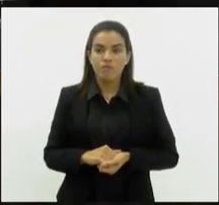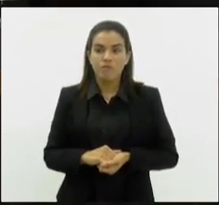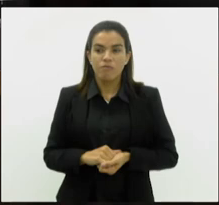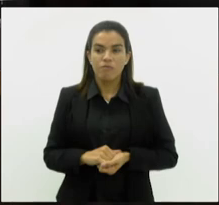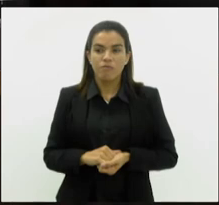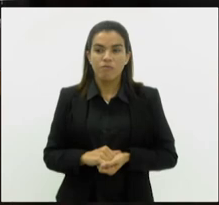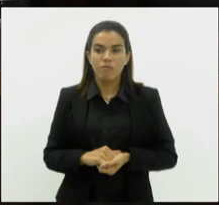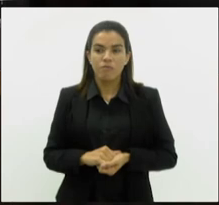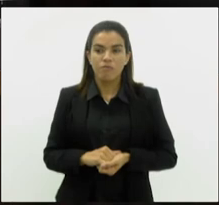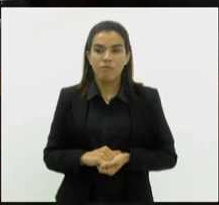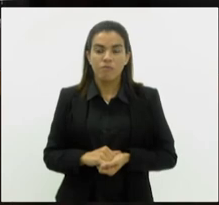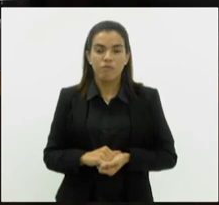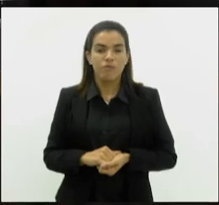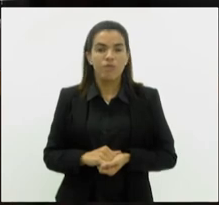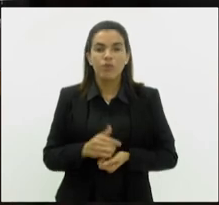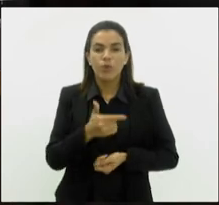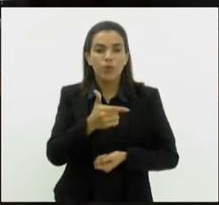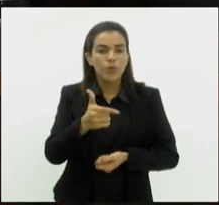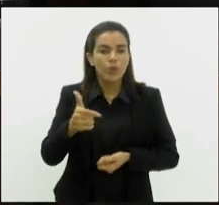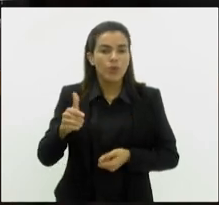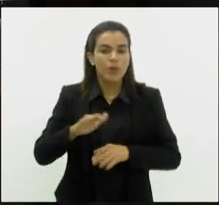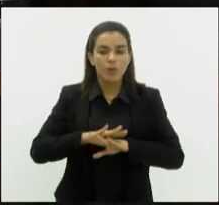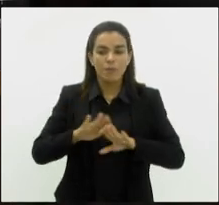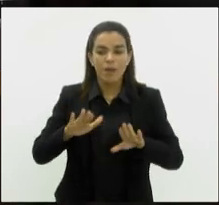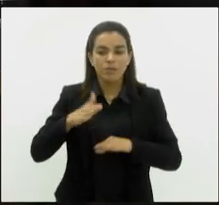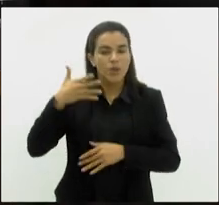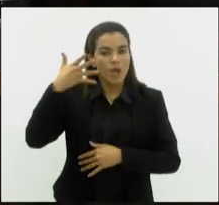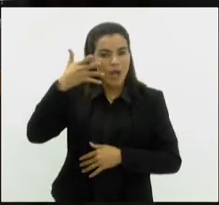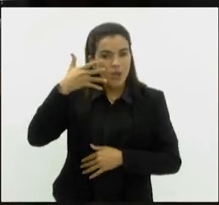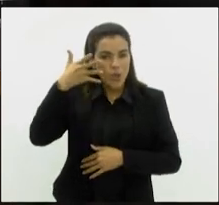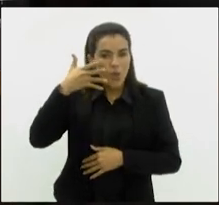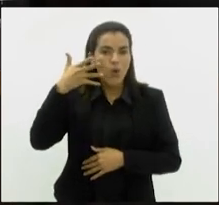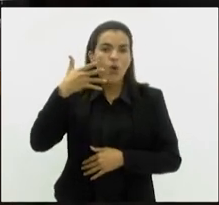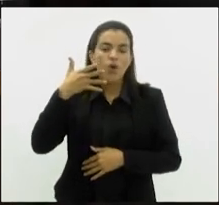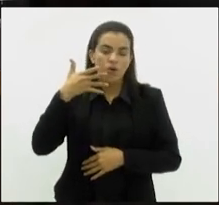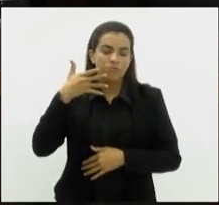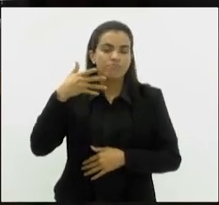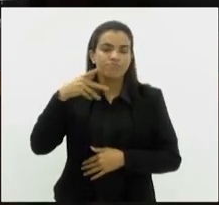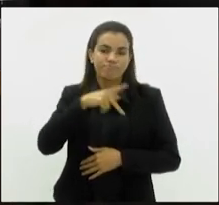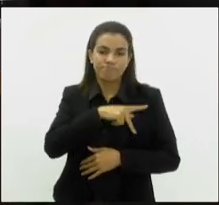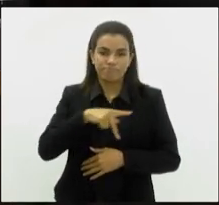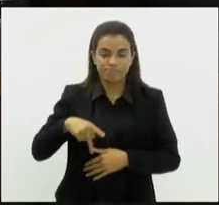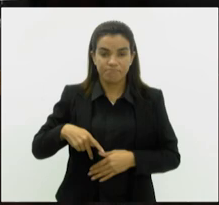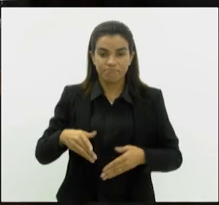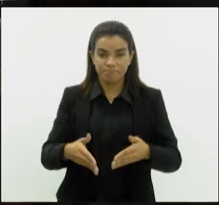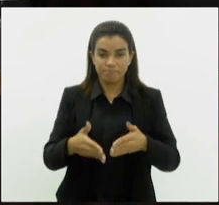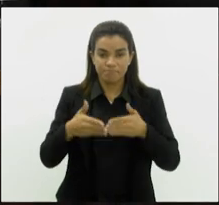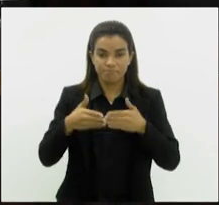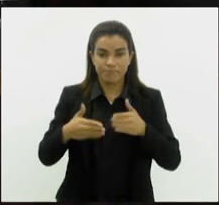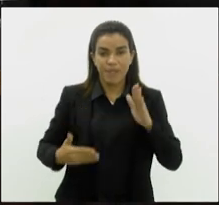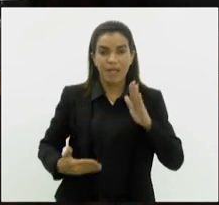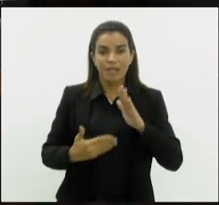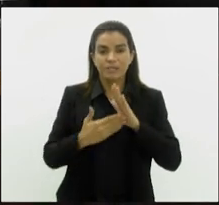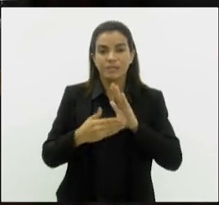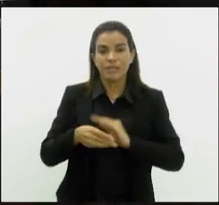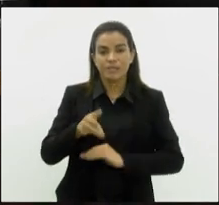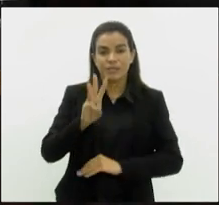Alô? Não havendo mais oradores inscritos, a presidência suspende a sessão até às